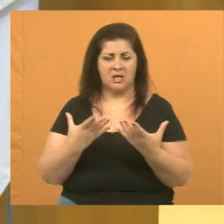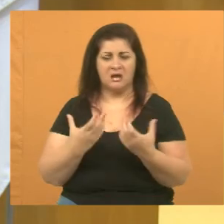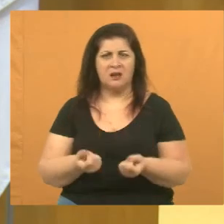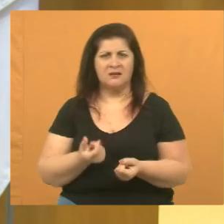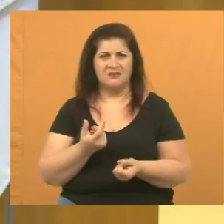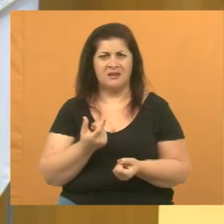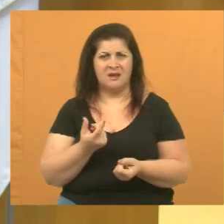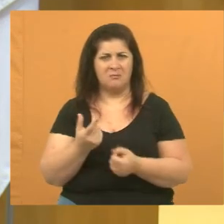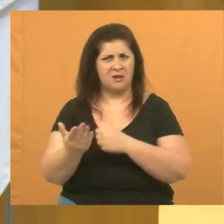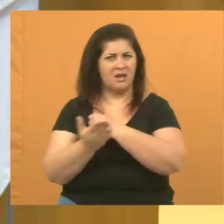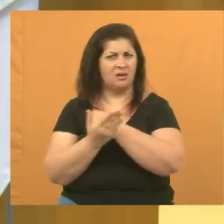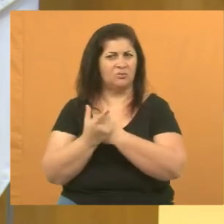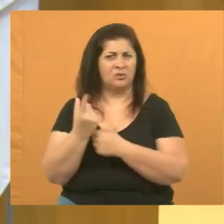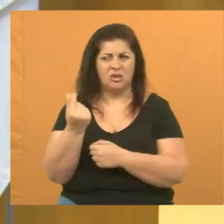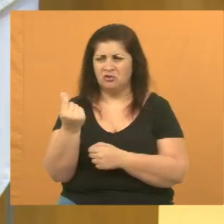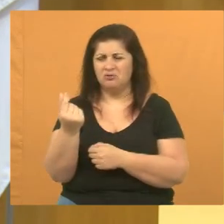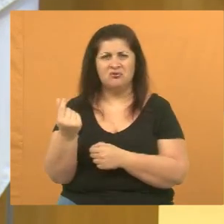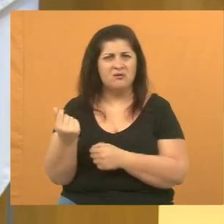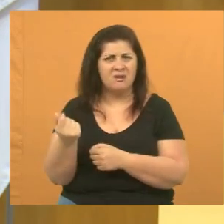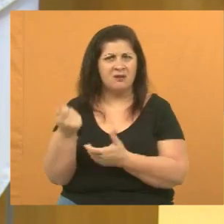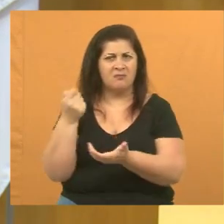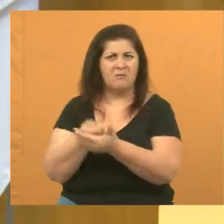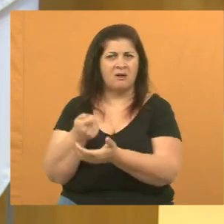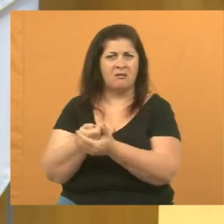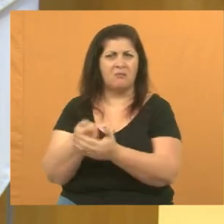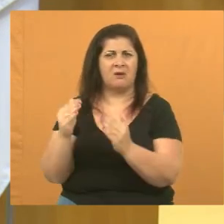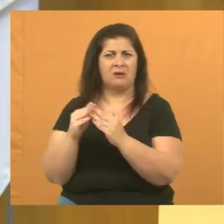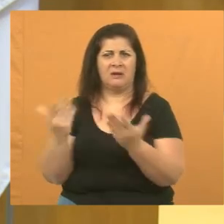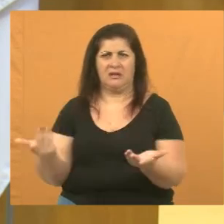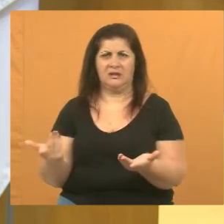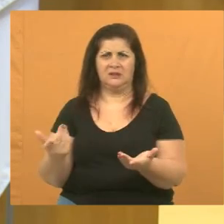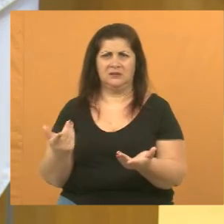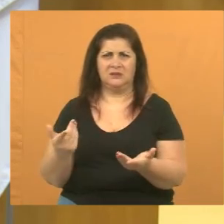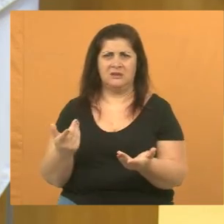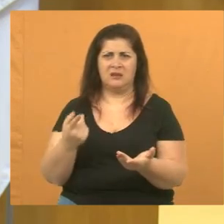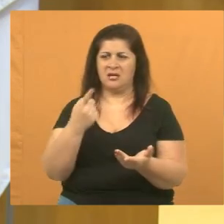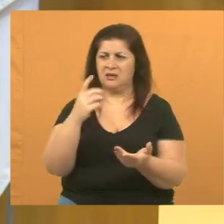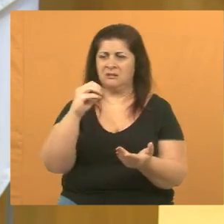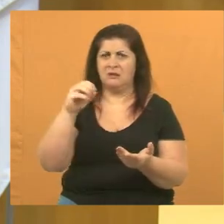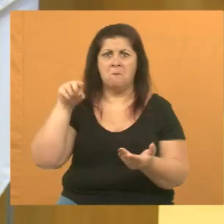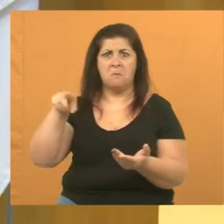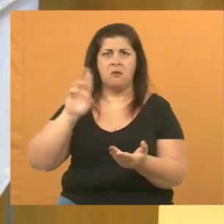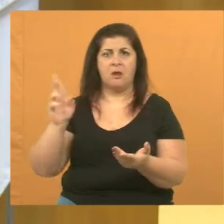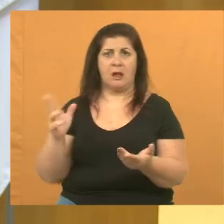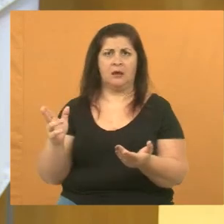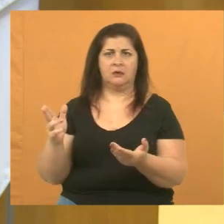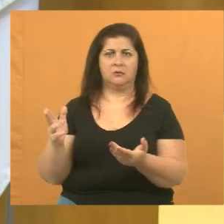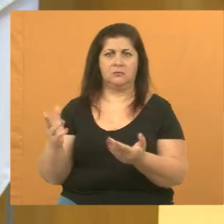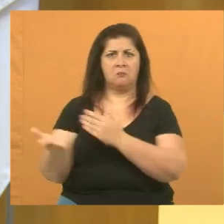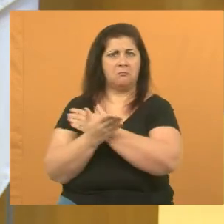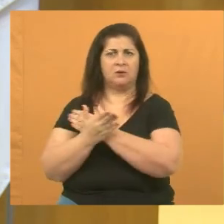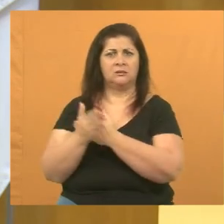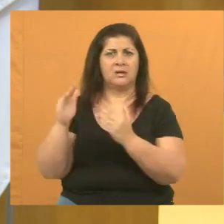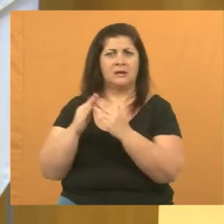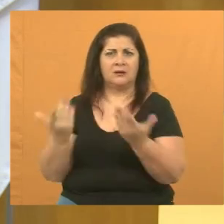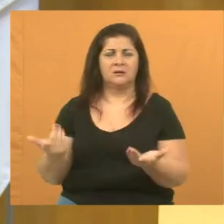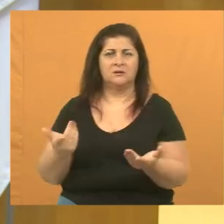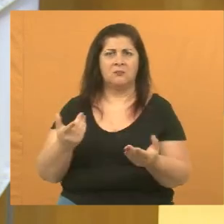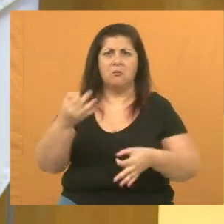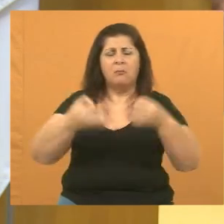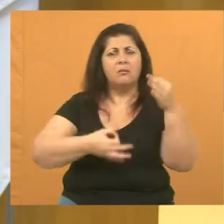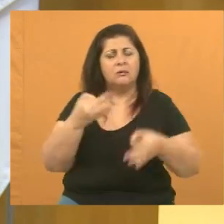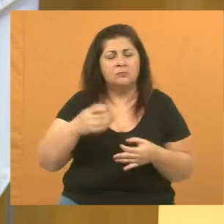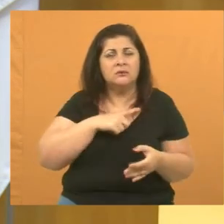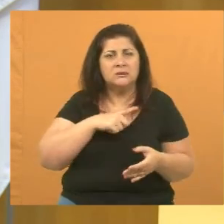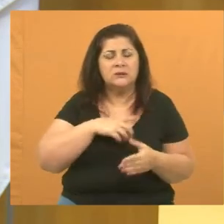auxílio moradia, de 4 a 50, 100 mil reais, auxílio moradia, para o juiz que muitas vezes tem